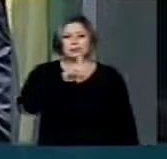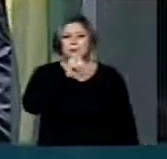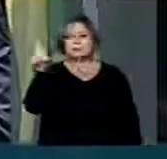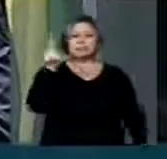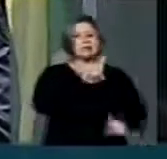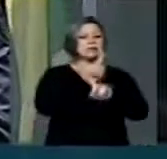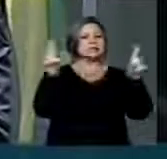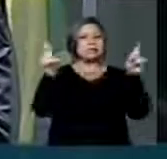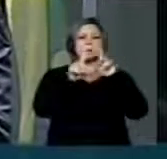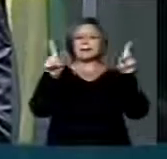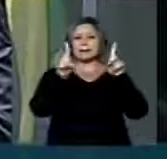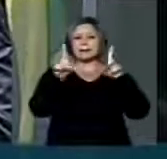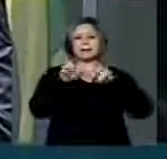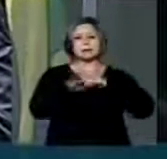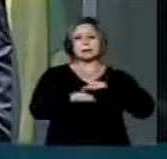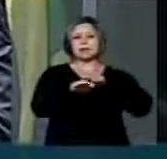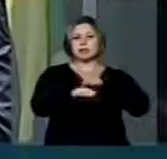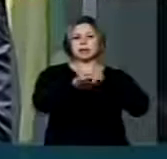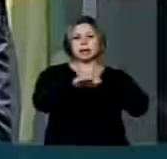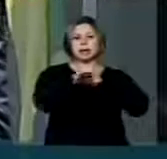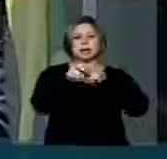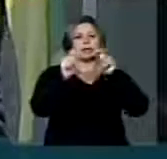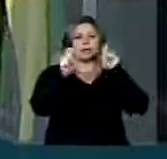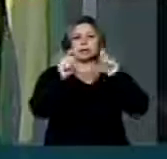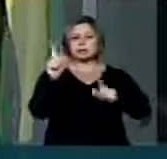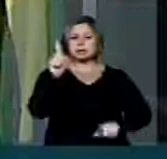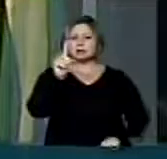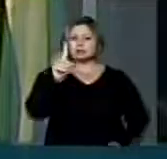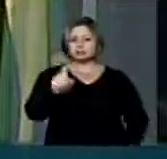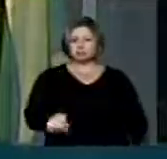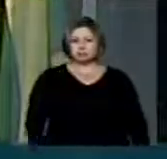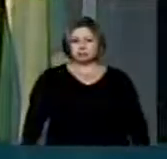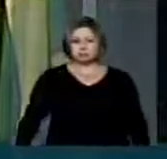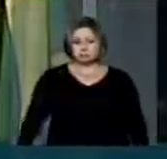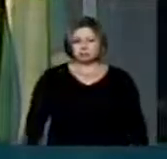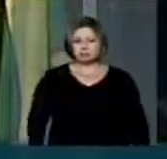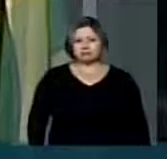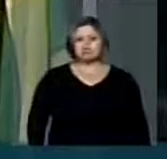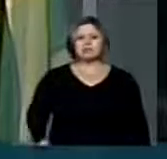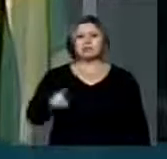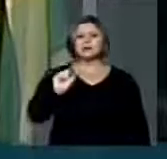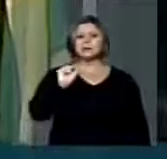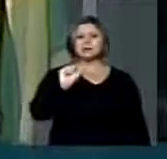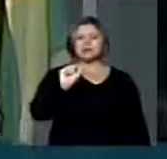manifestantes organizados. Era a principal